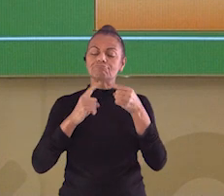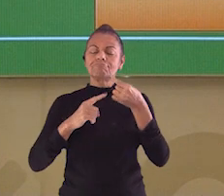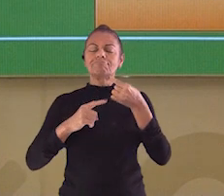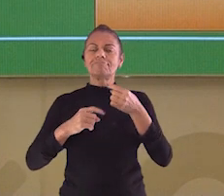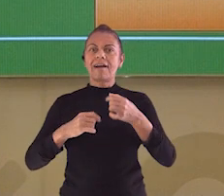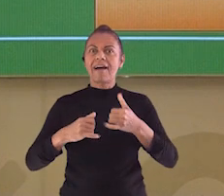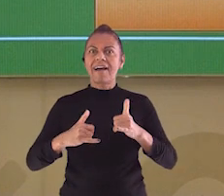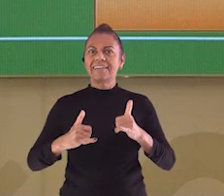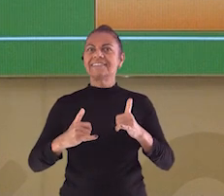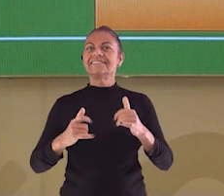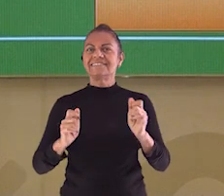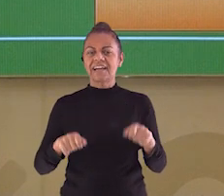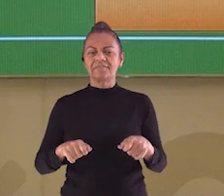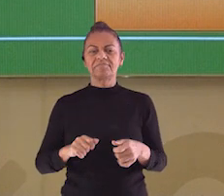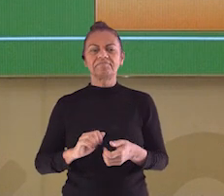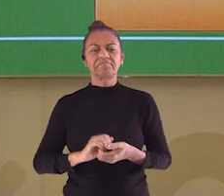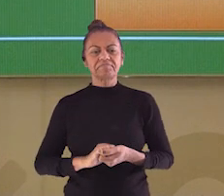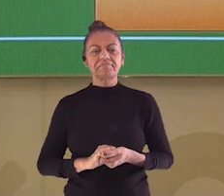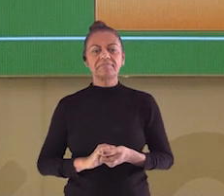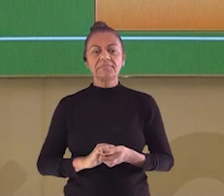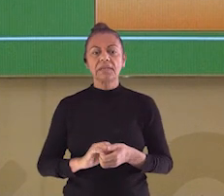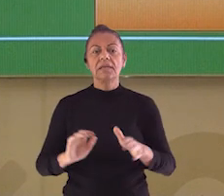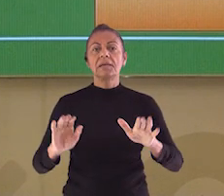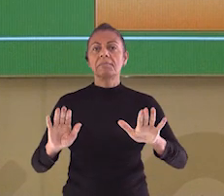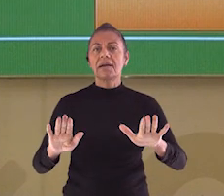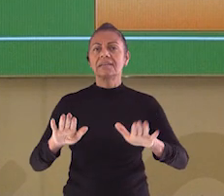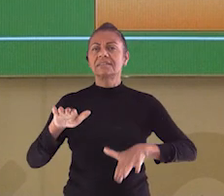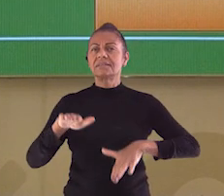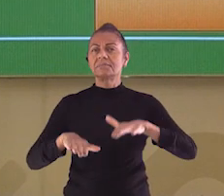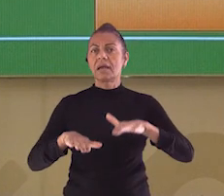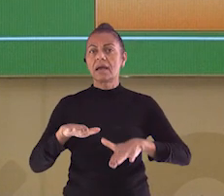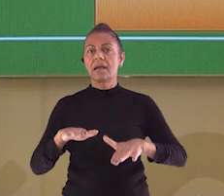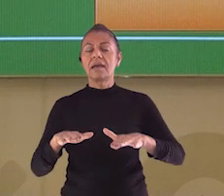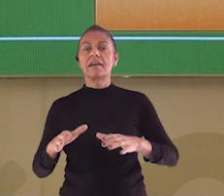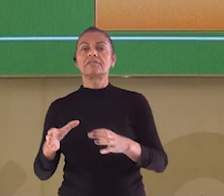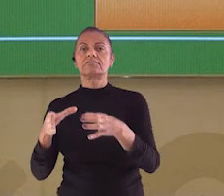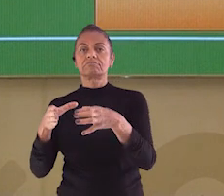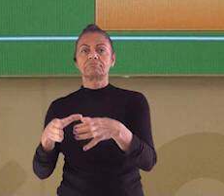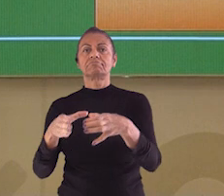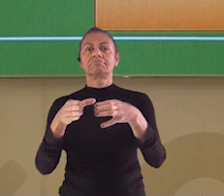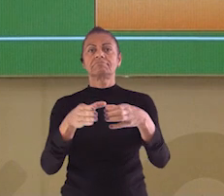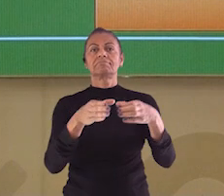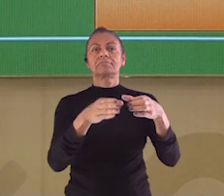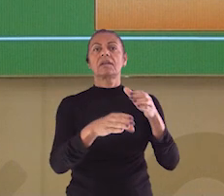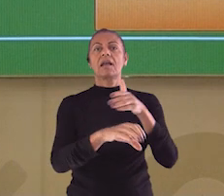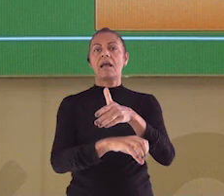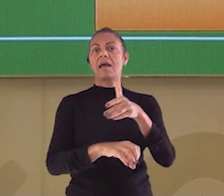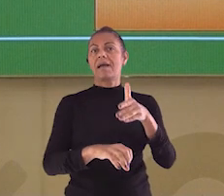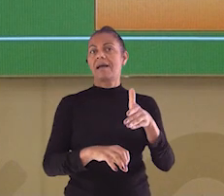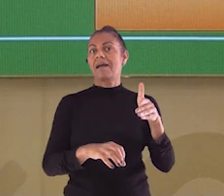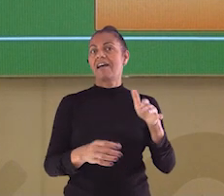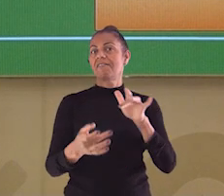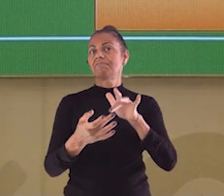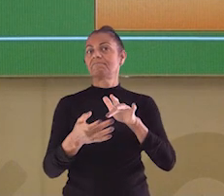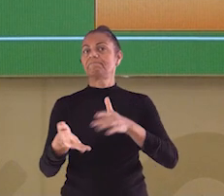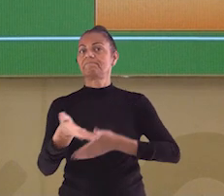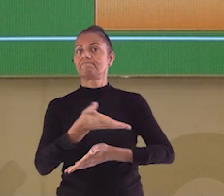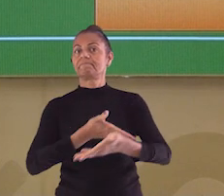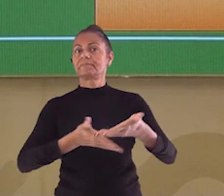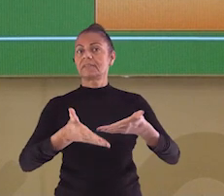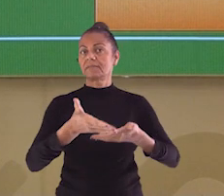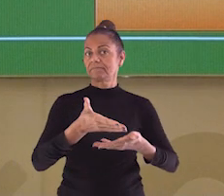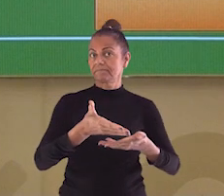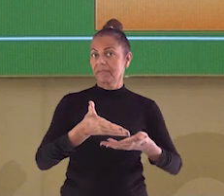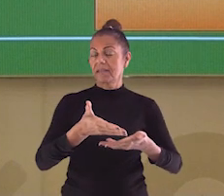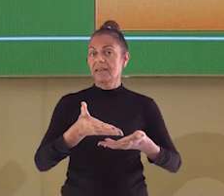estamos inseridos em um ambiente com o qual interagimos a todo momento. E para que isso seja possível, usamos